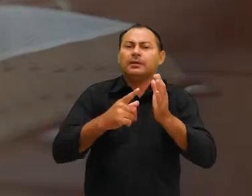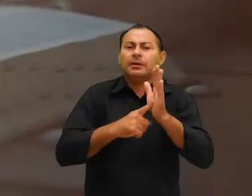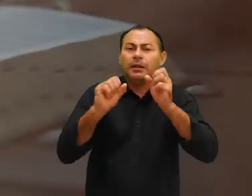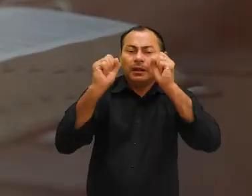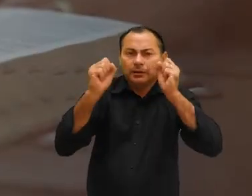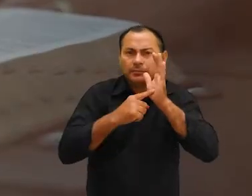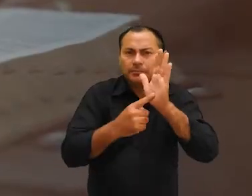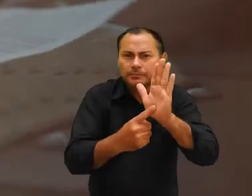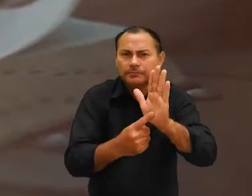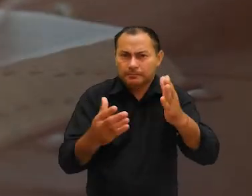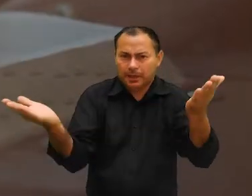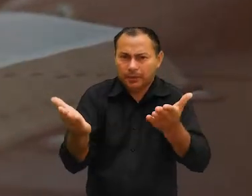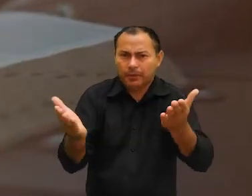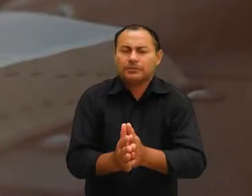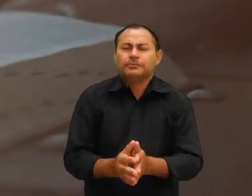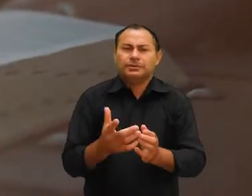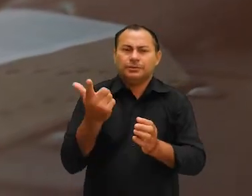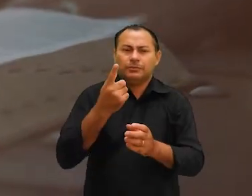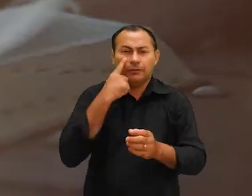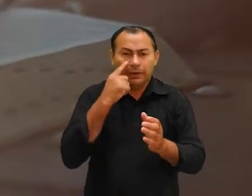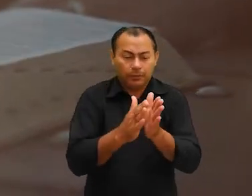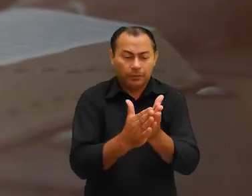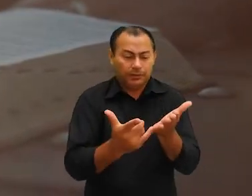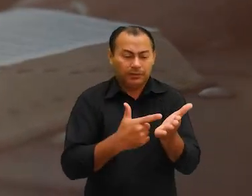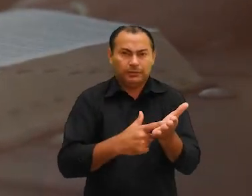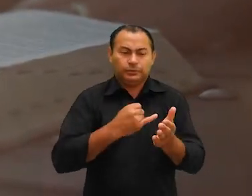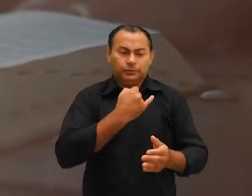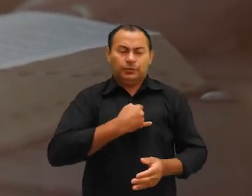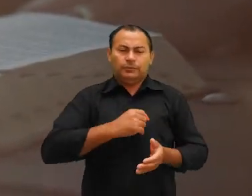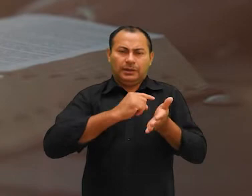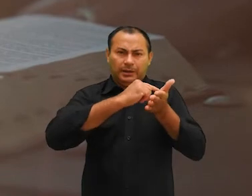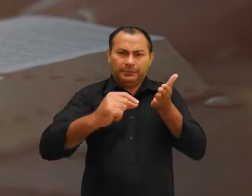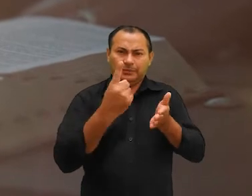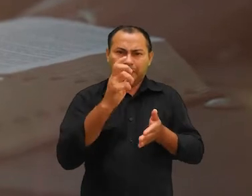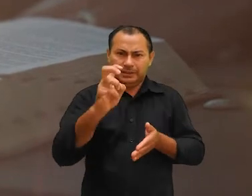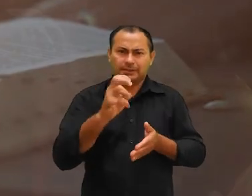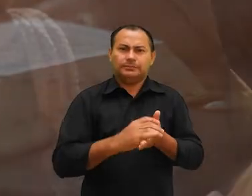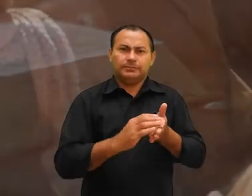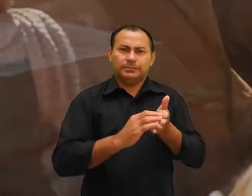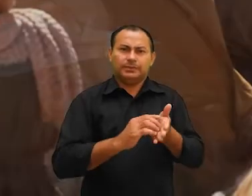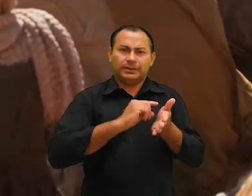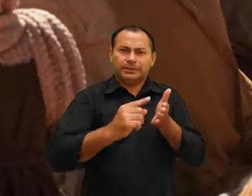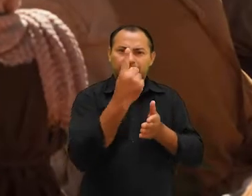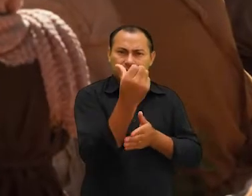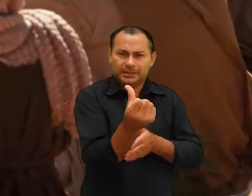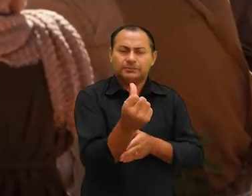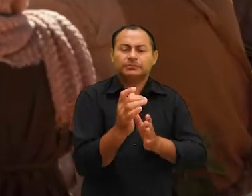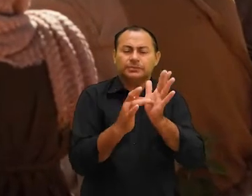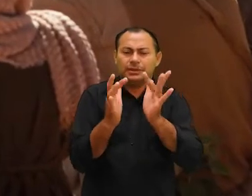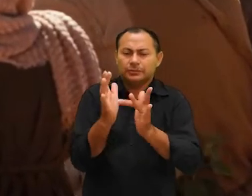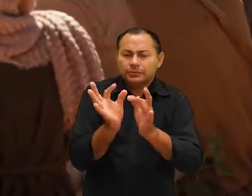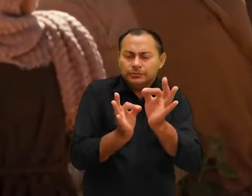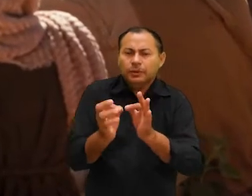ilustração maravilhosa agora volte comigo para o livro de João Capítulo 15 Versículo 16 Jesus tem